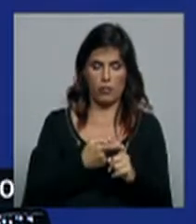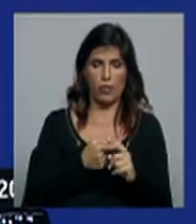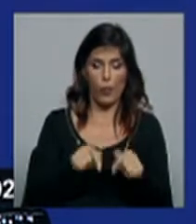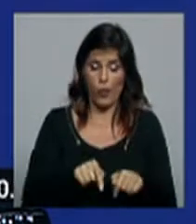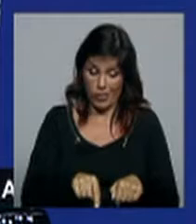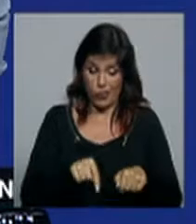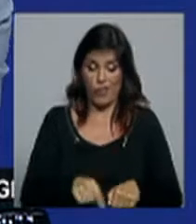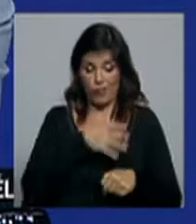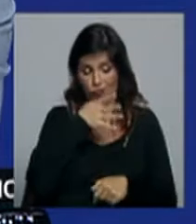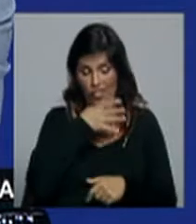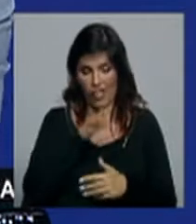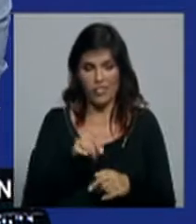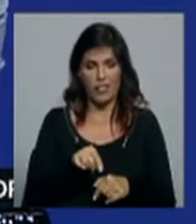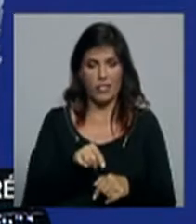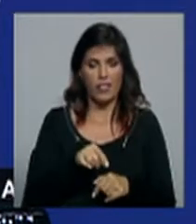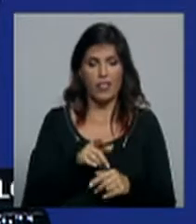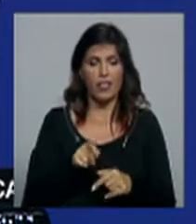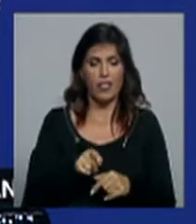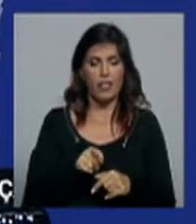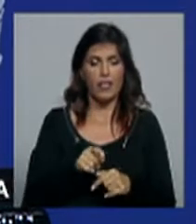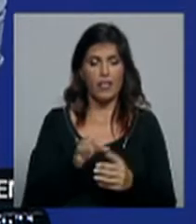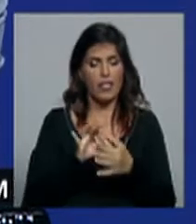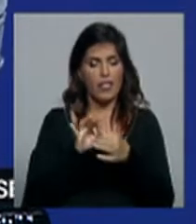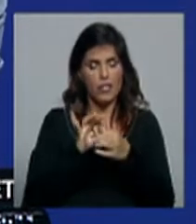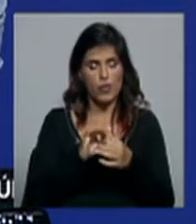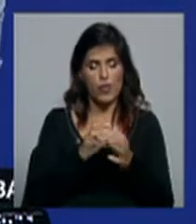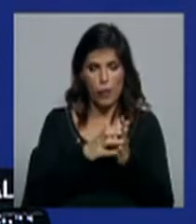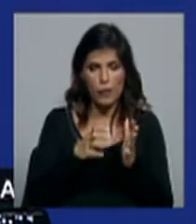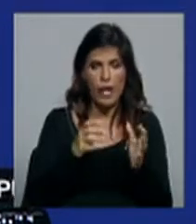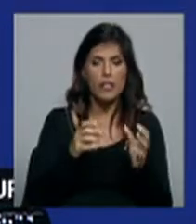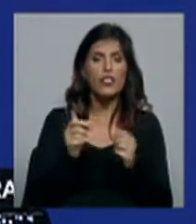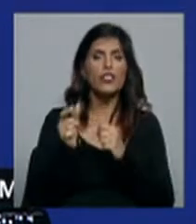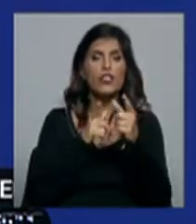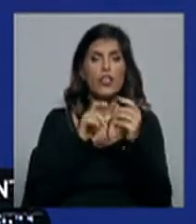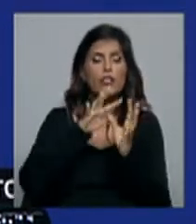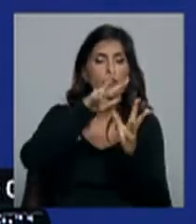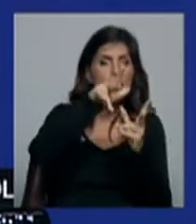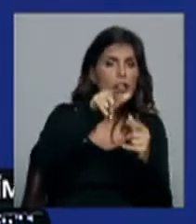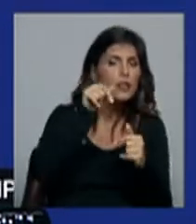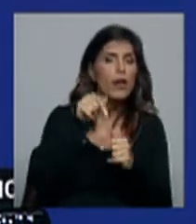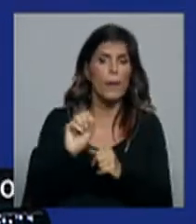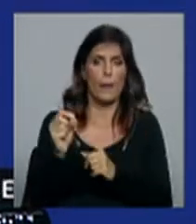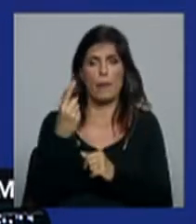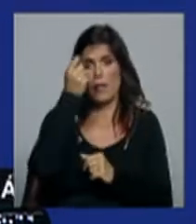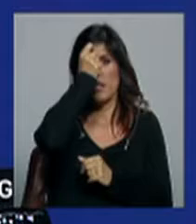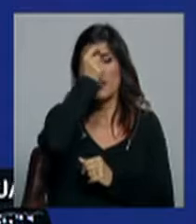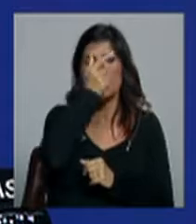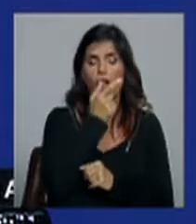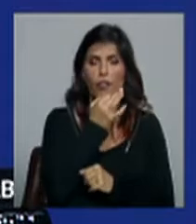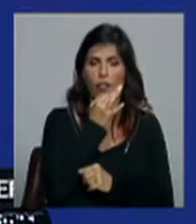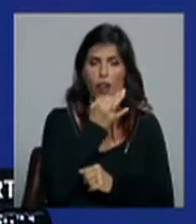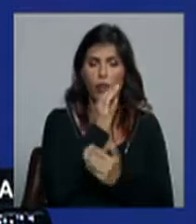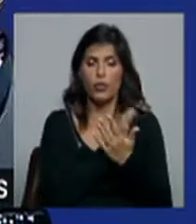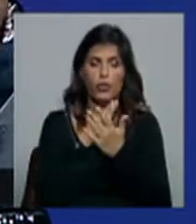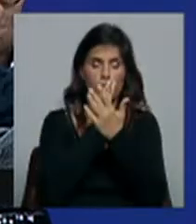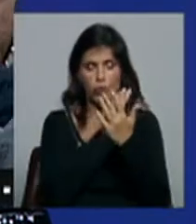de relações tantas vezes complicadas entre estrelas e planetas. E a primeira história leva-nos até a um estudo